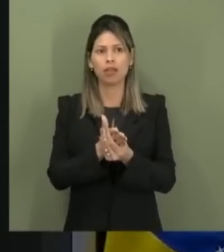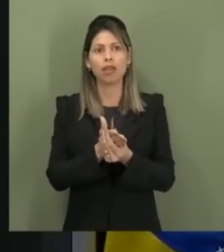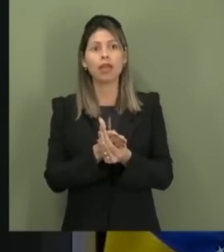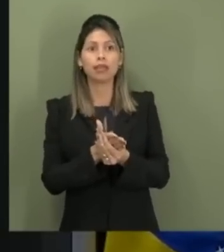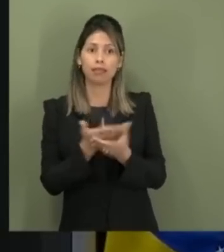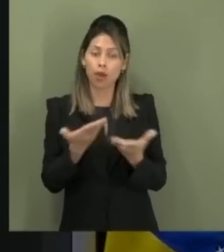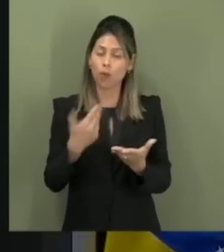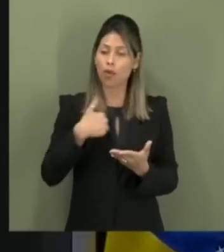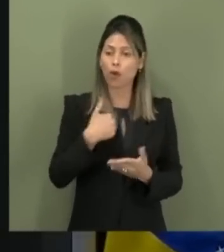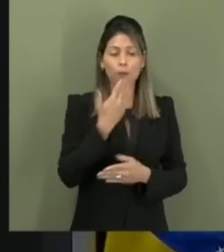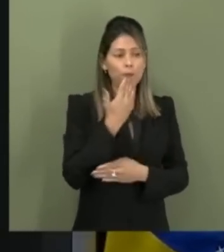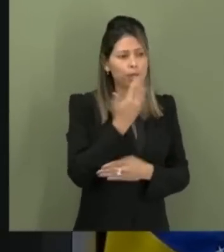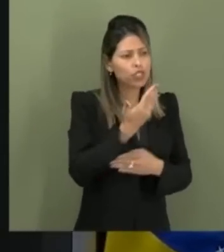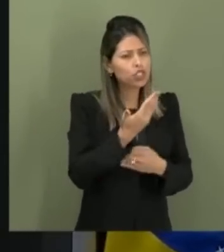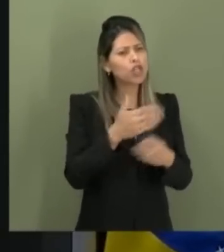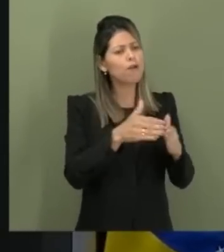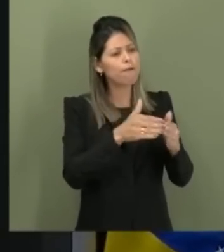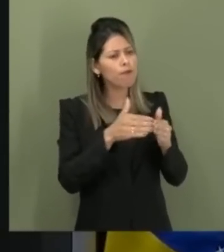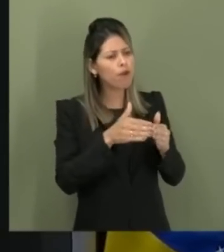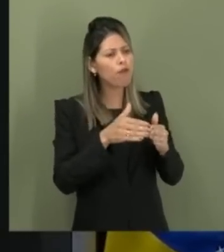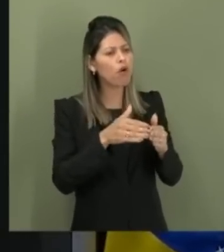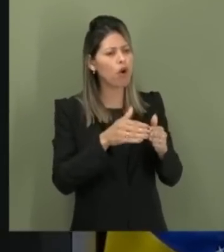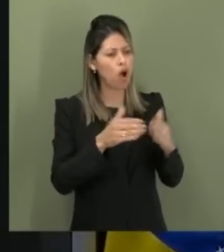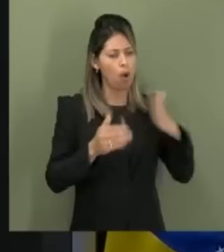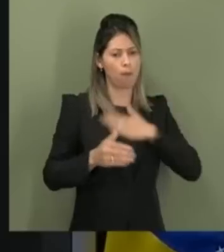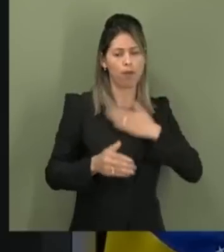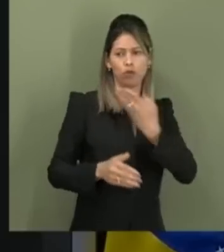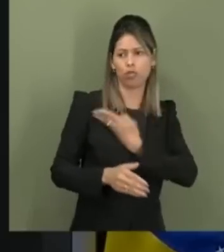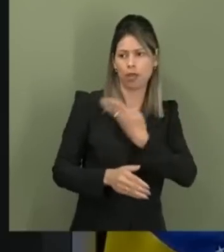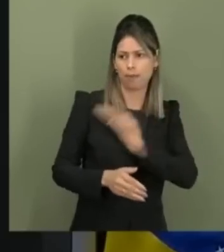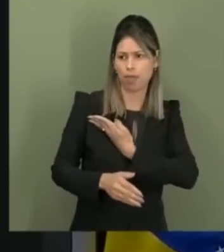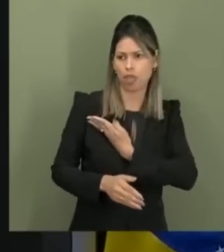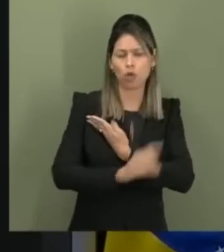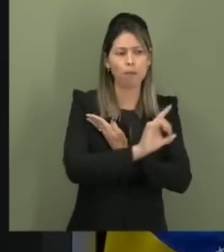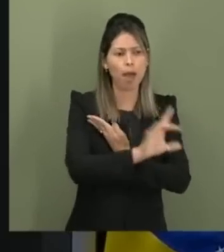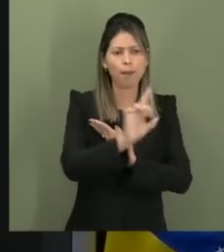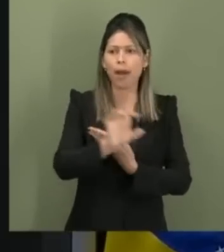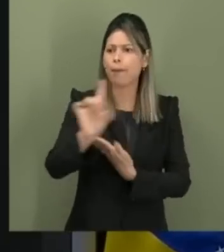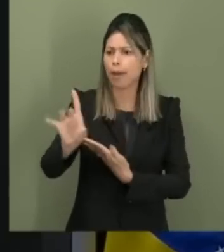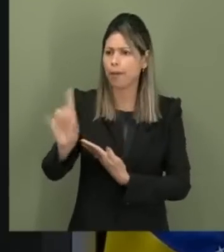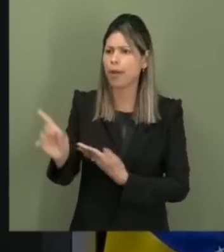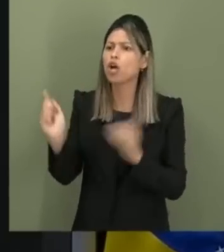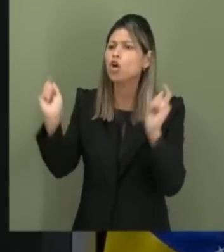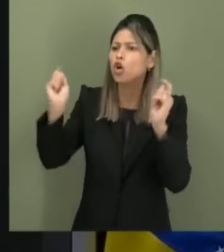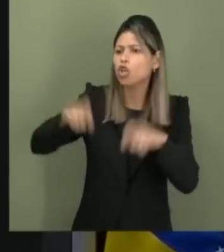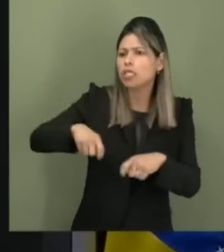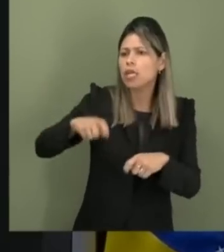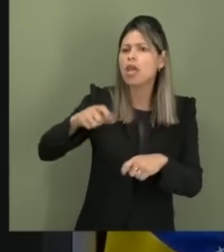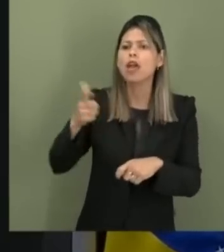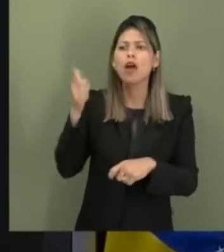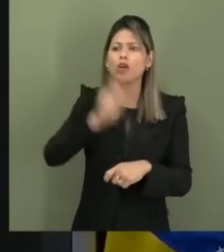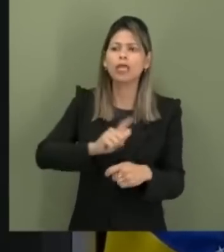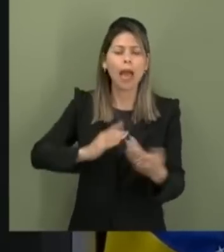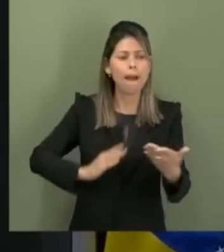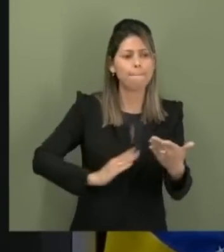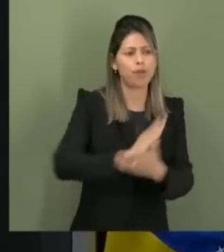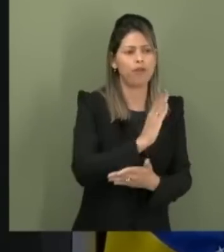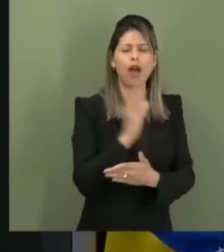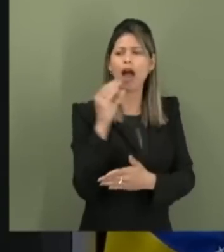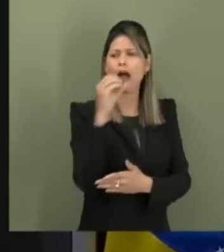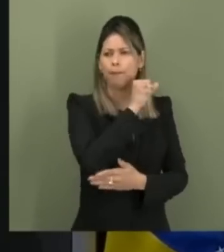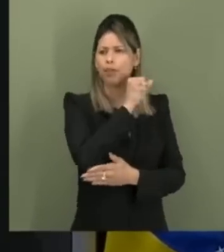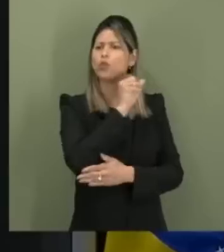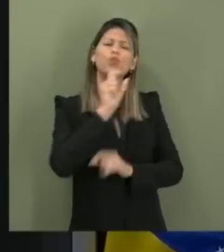o exame pelos meus pares, e possivelmente nós pudéssemos aprová-lo rapidamente, que é um projeto